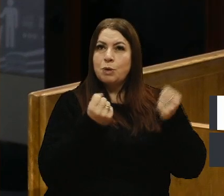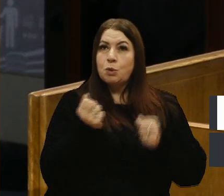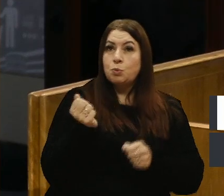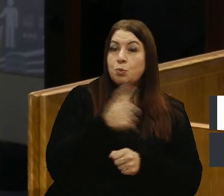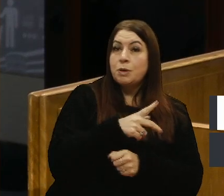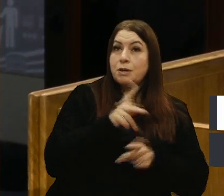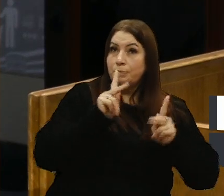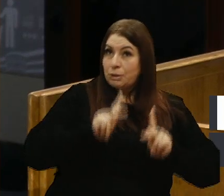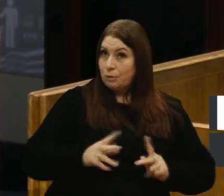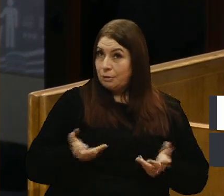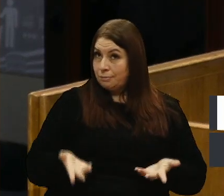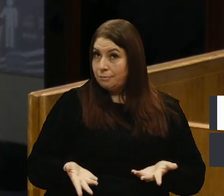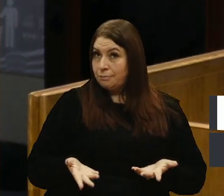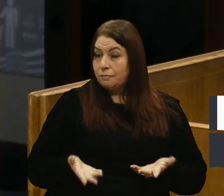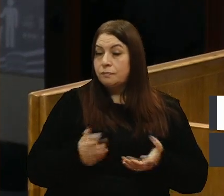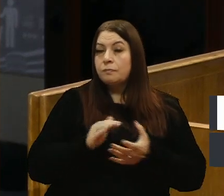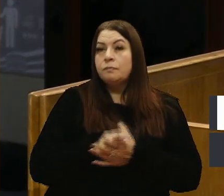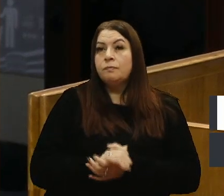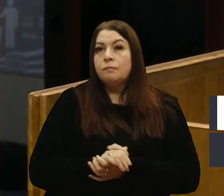pessoas?